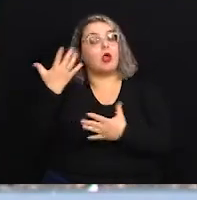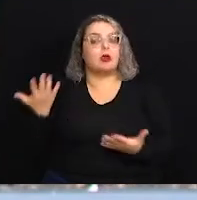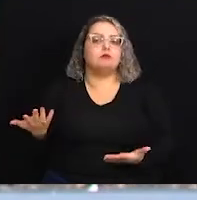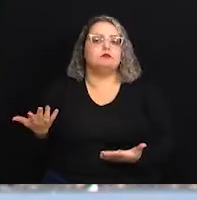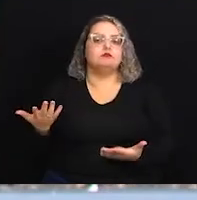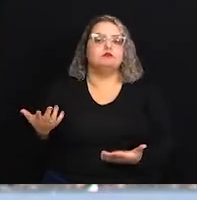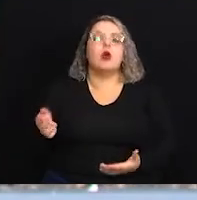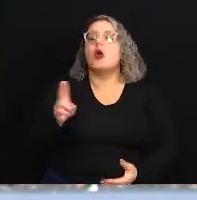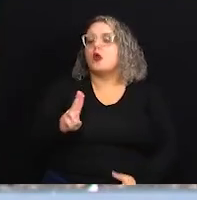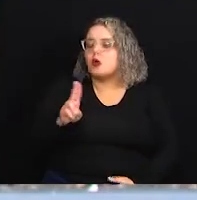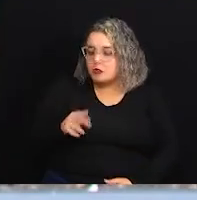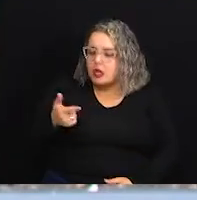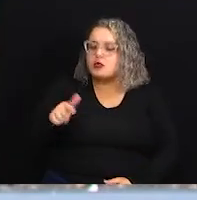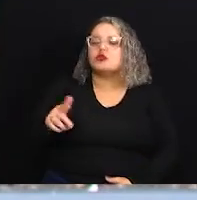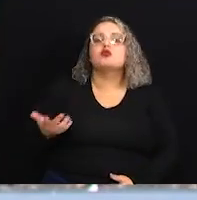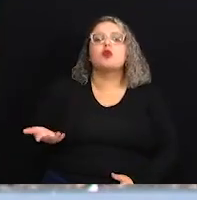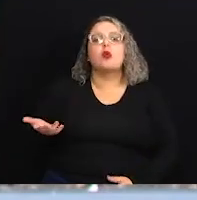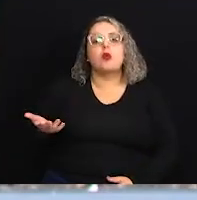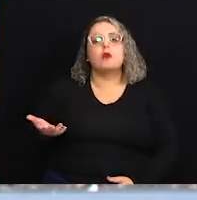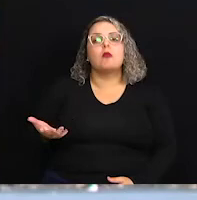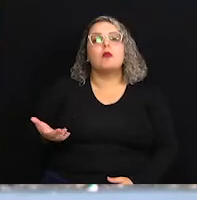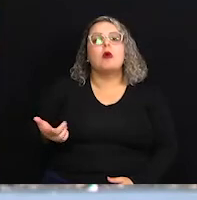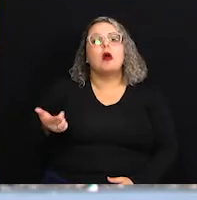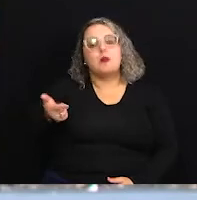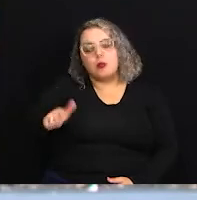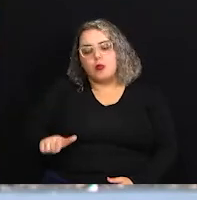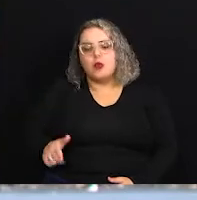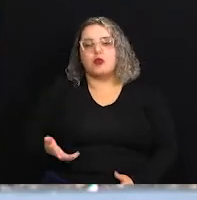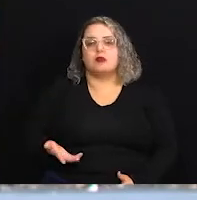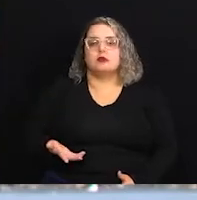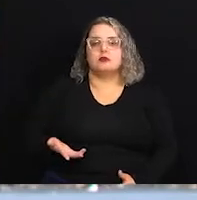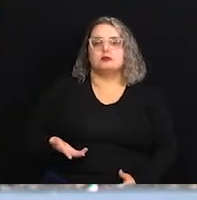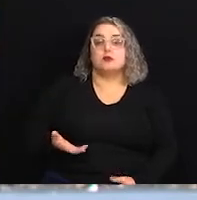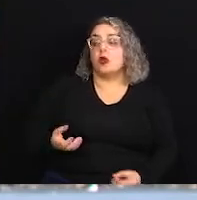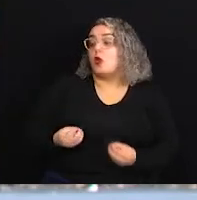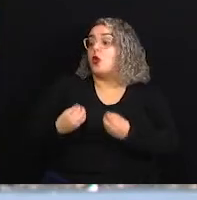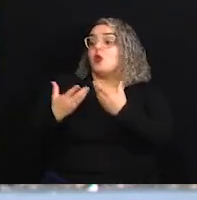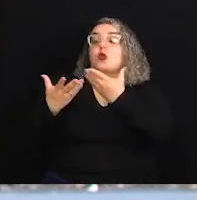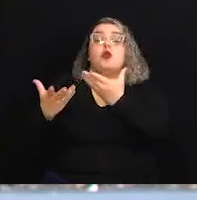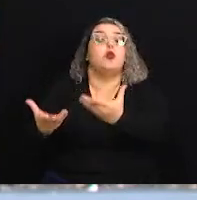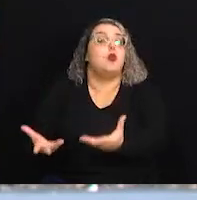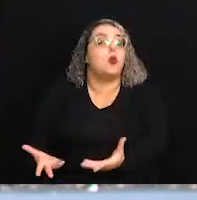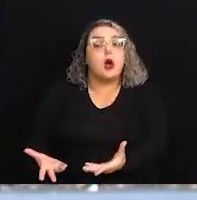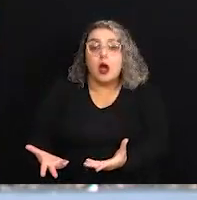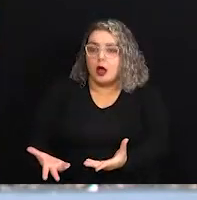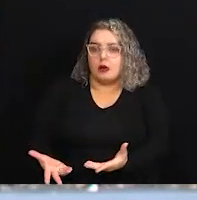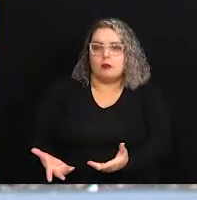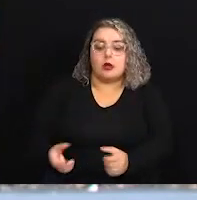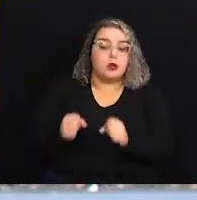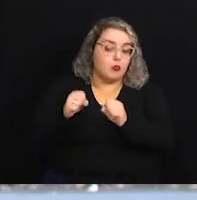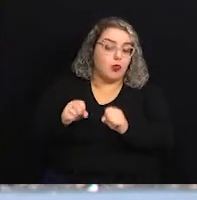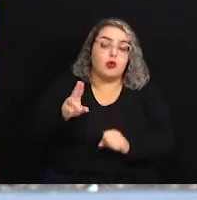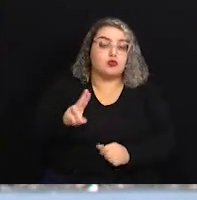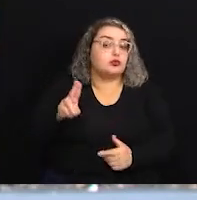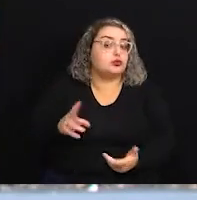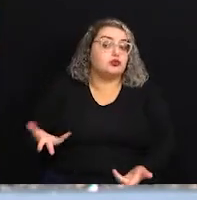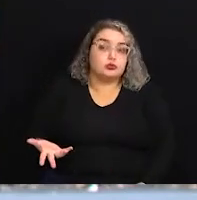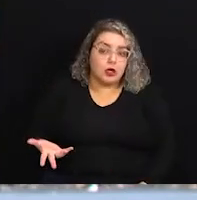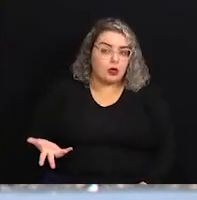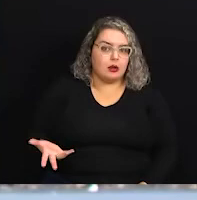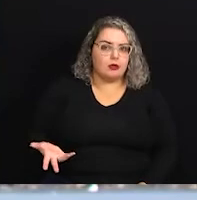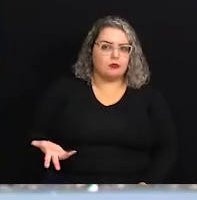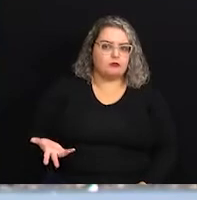Tá? Você deve reutilizar, você deve reaproveitar, você deve doar para quem pode usar